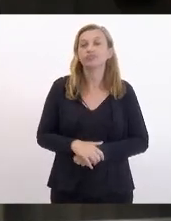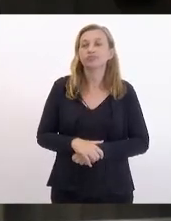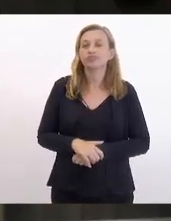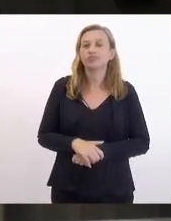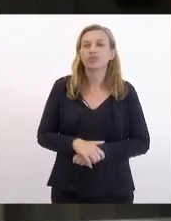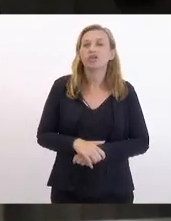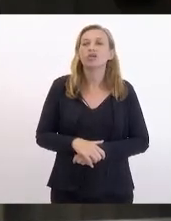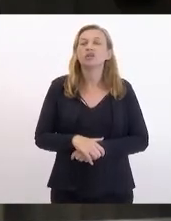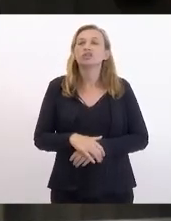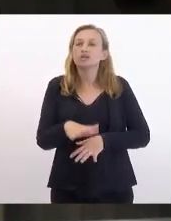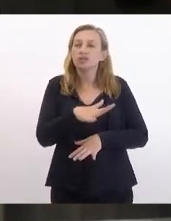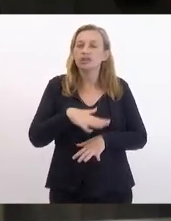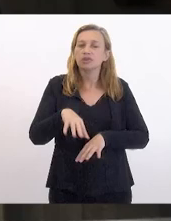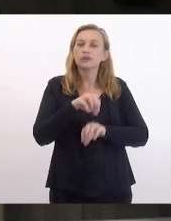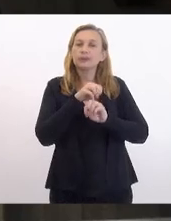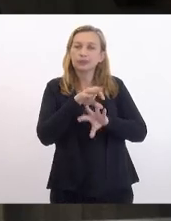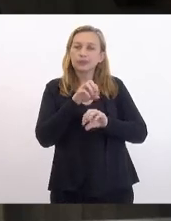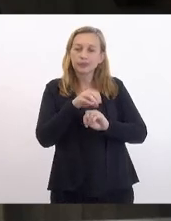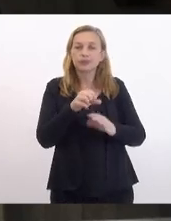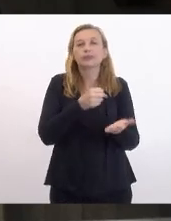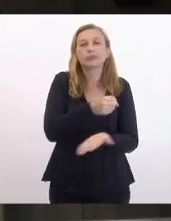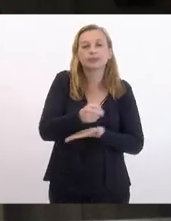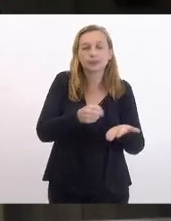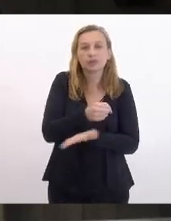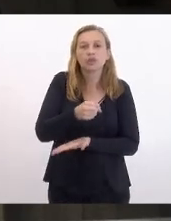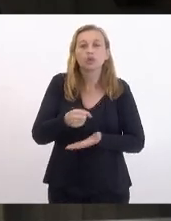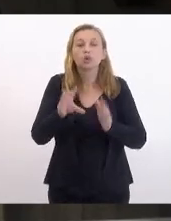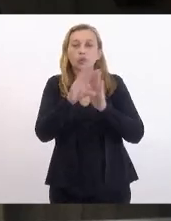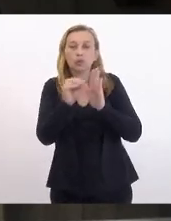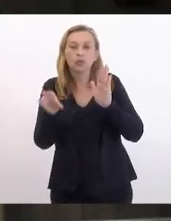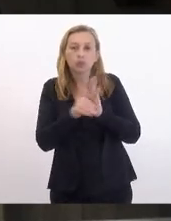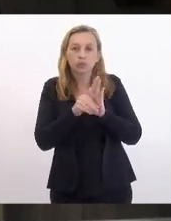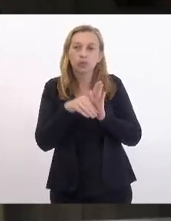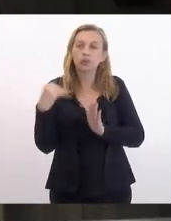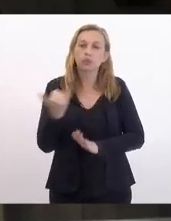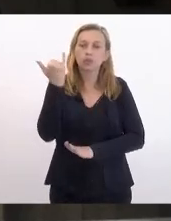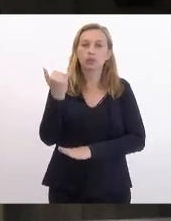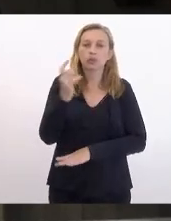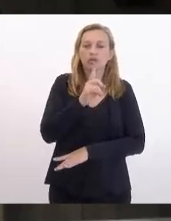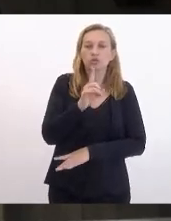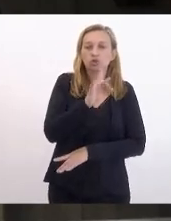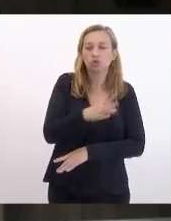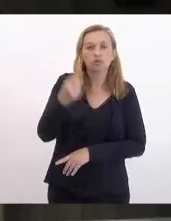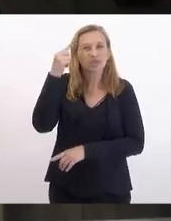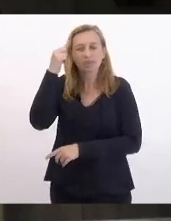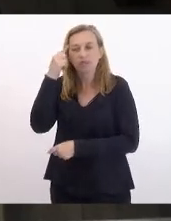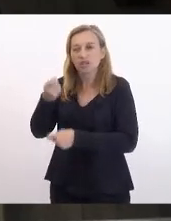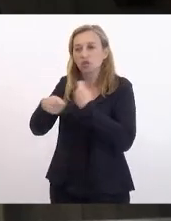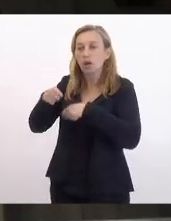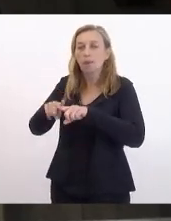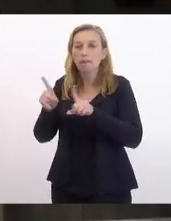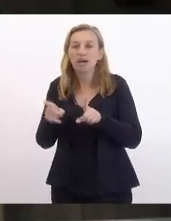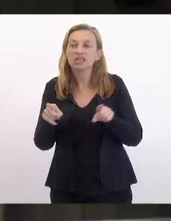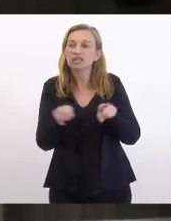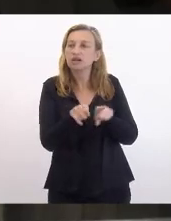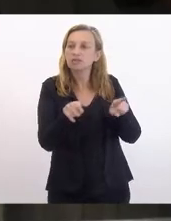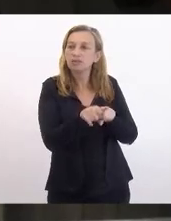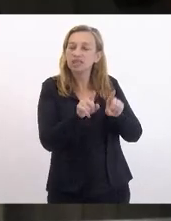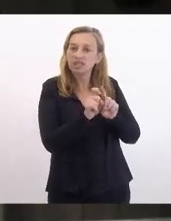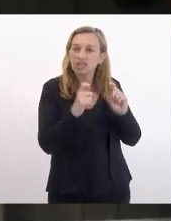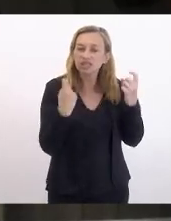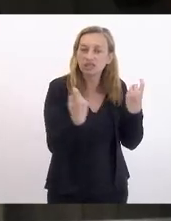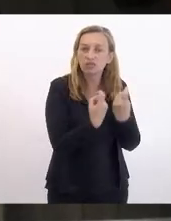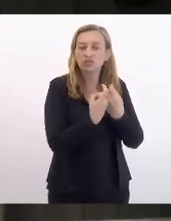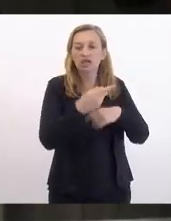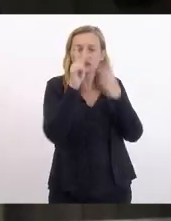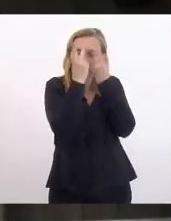no âmbito da educação básico conteúdos importantes da feira no campo do pensamento econômico como também da sexualidade